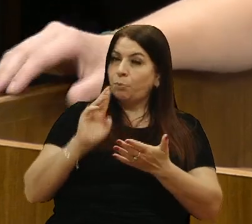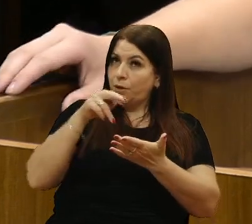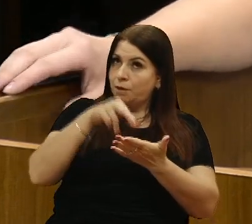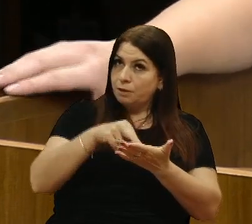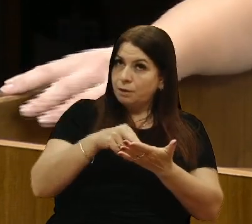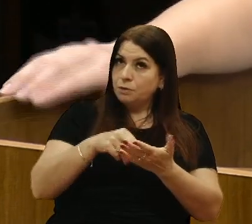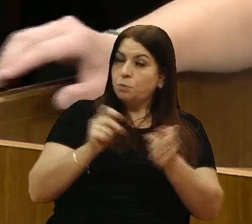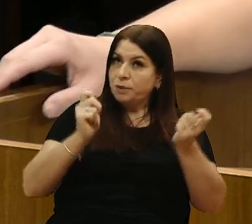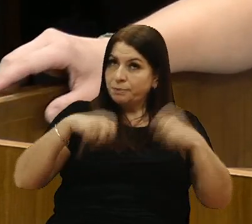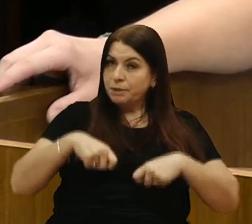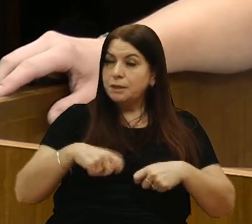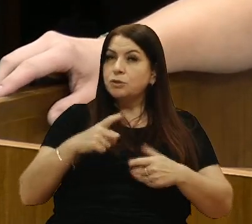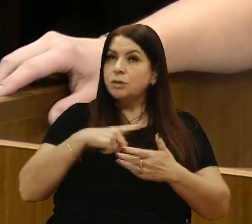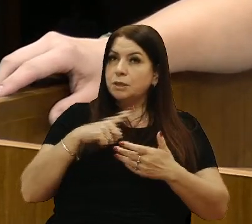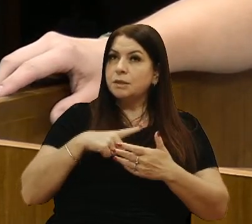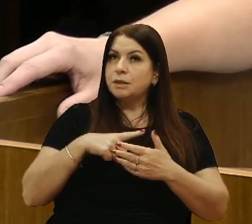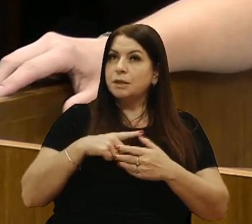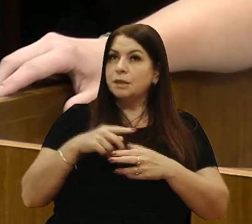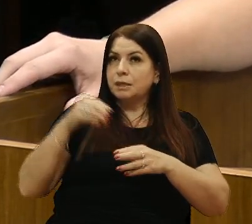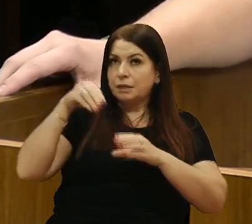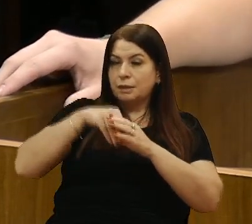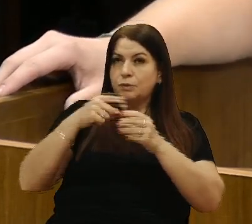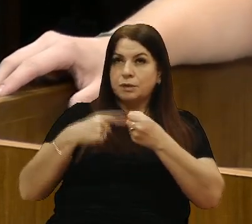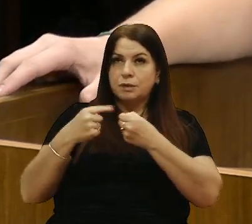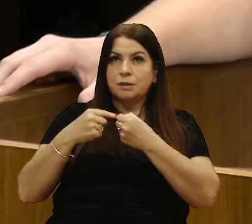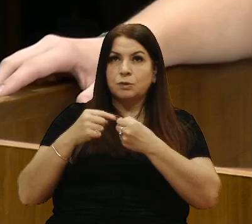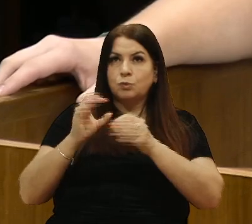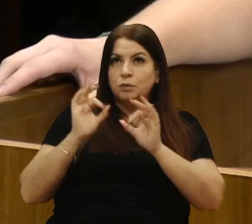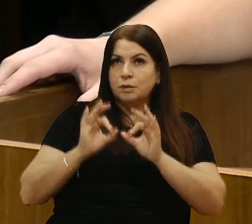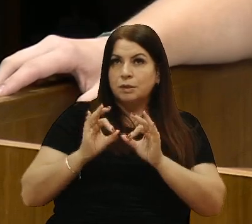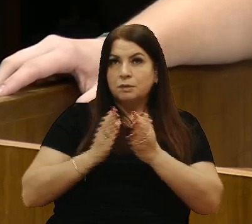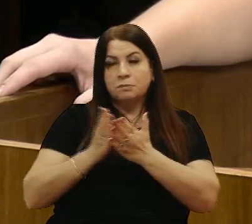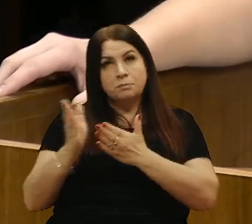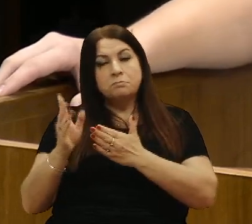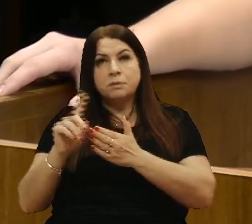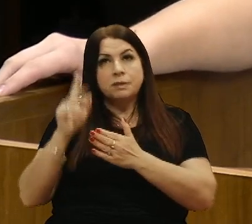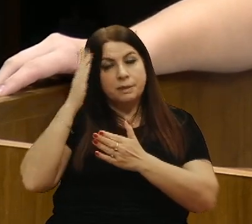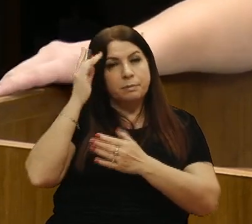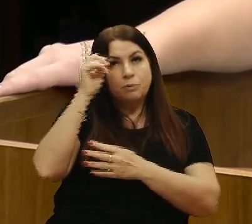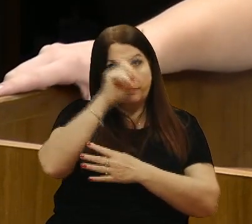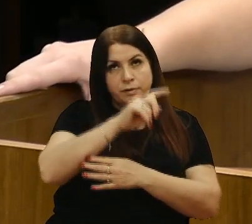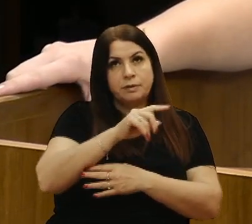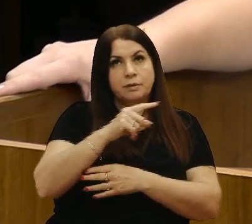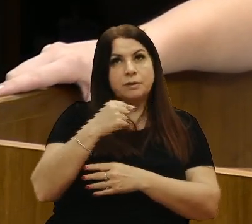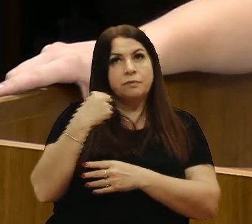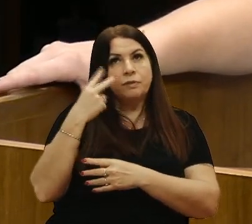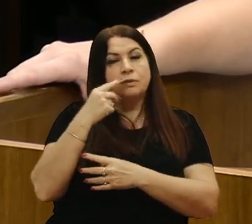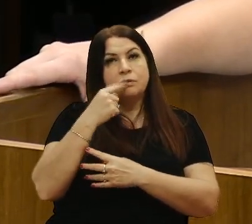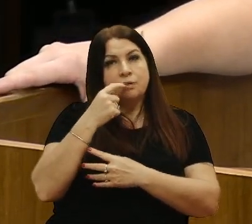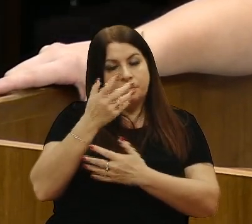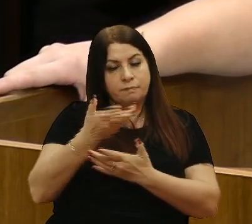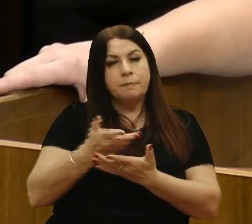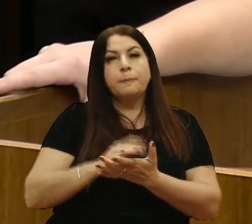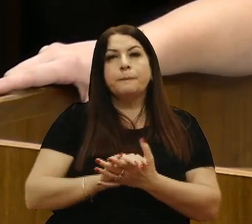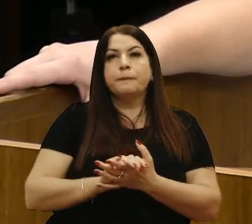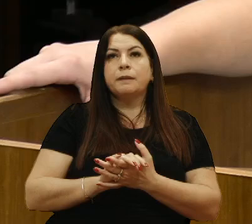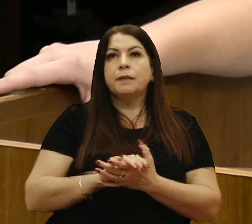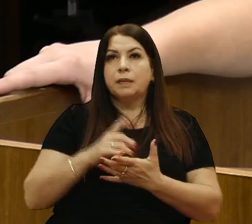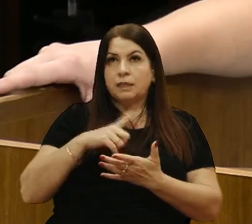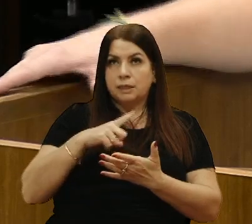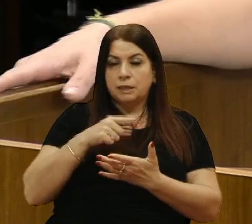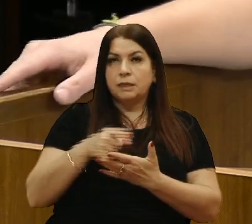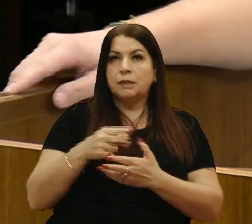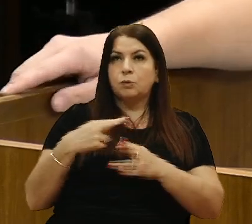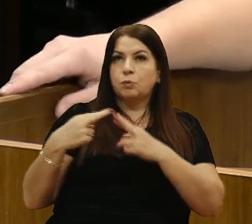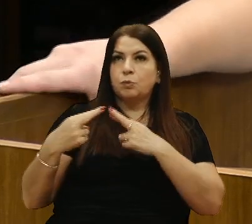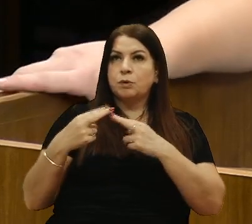é uma possibilidade que nós temos de ter na nossa cidade, está tudo encaminhado, apesar de nós sabermos a dificuldade, vereadora Rose, que isso existe, né, em